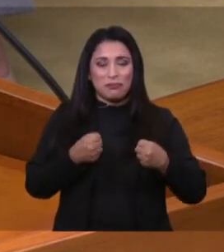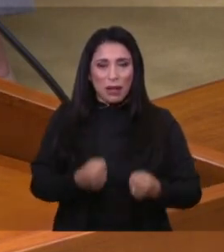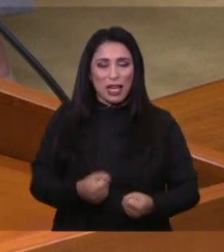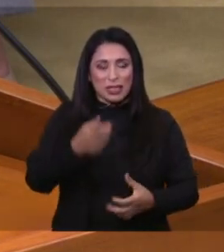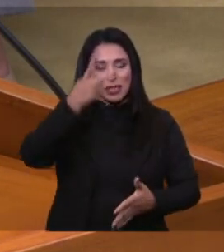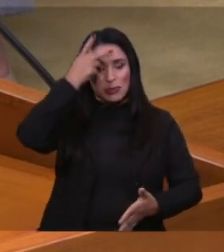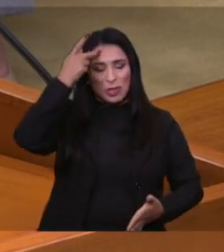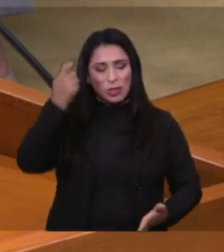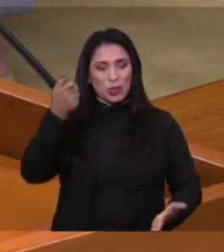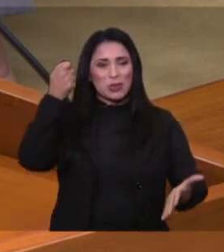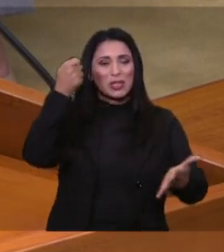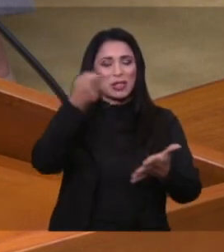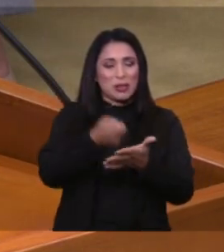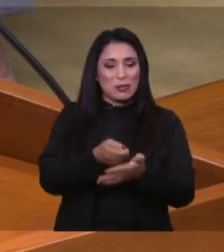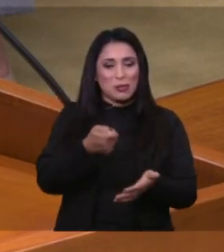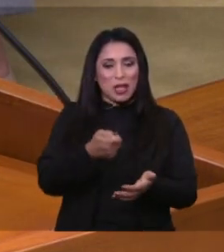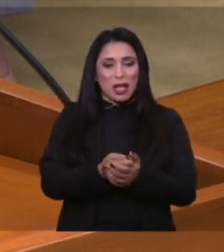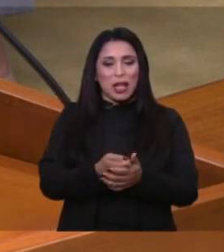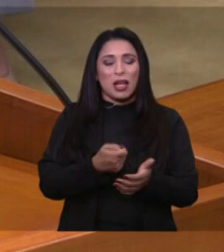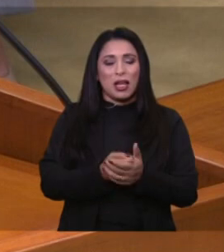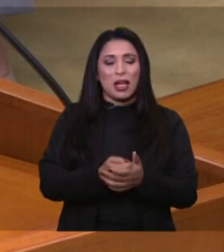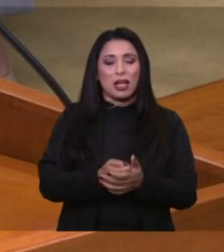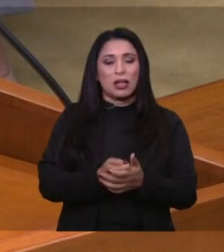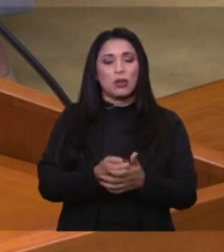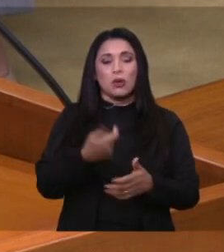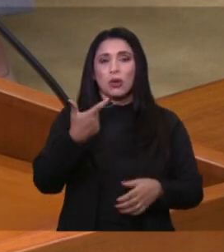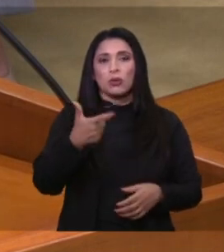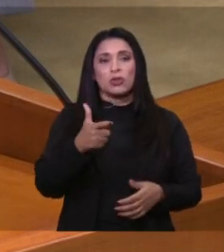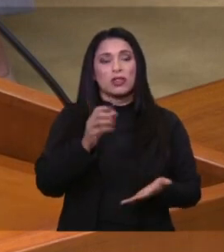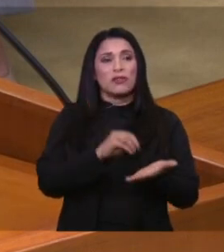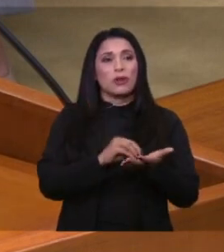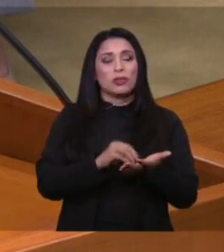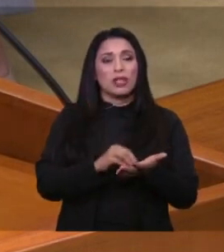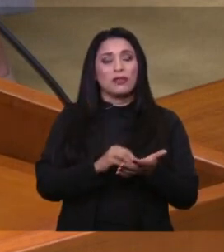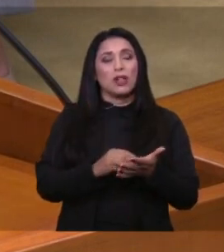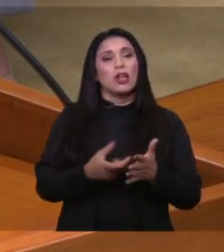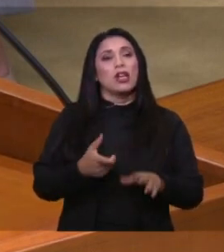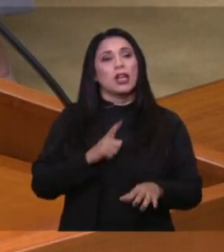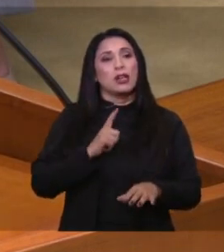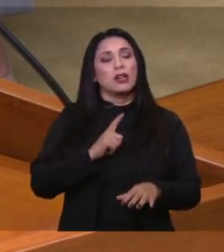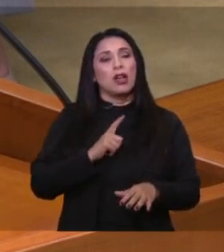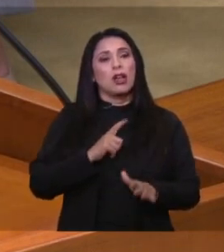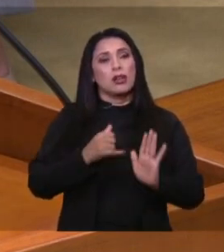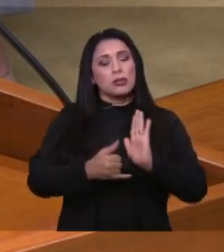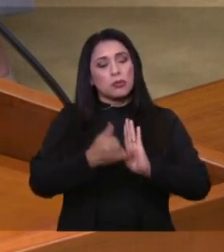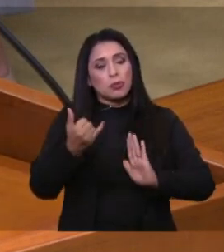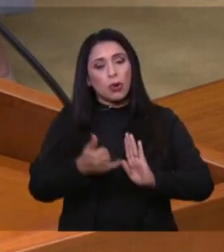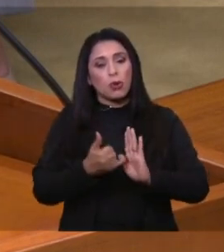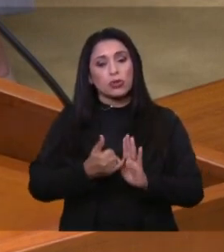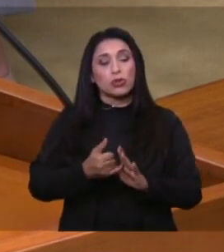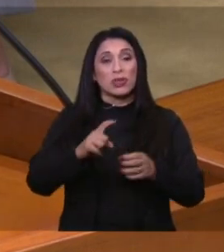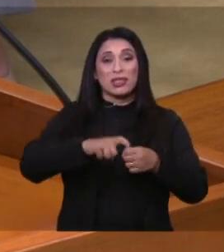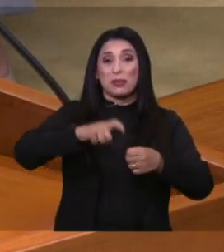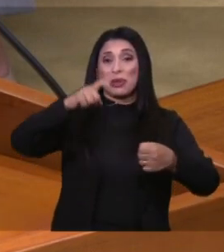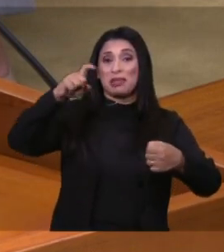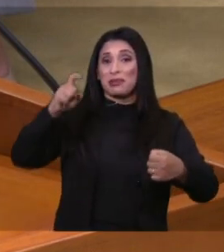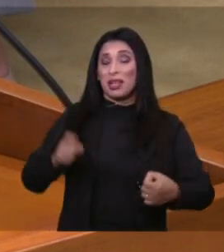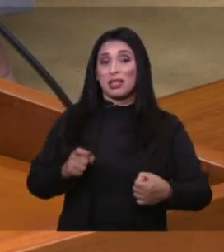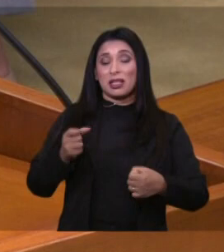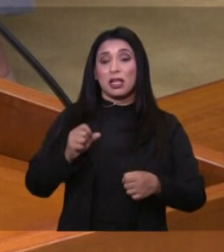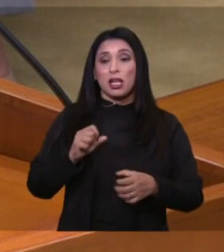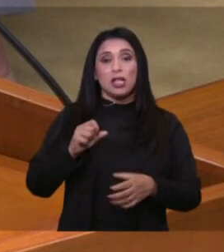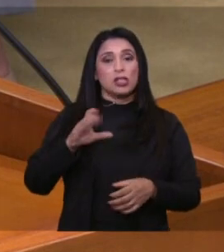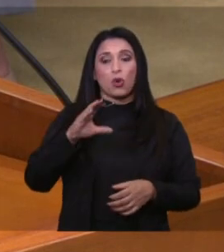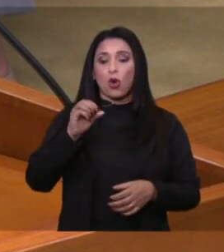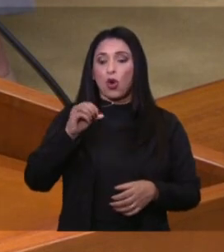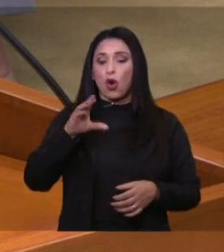que confrontaram João Sem Terra em nome da vedação do confisco. Não haveria Declaração de Independência se os colonos não